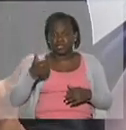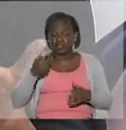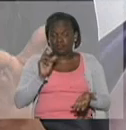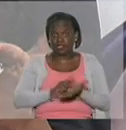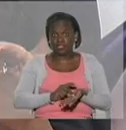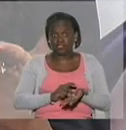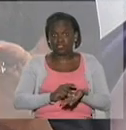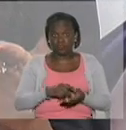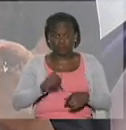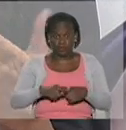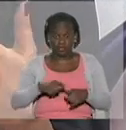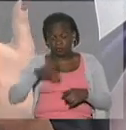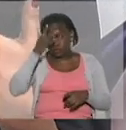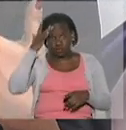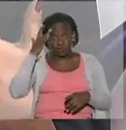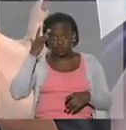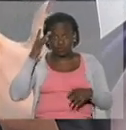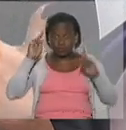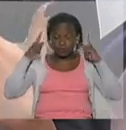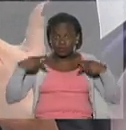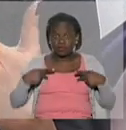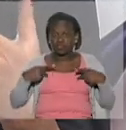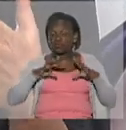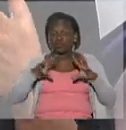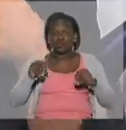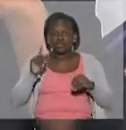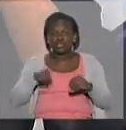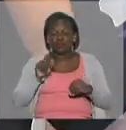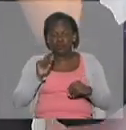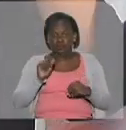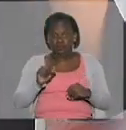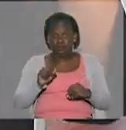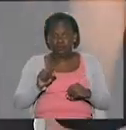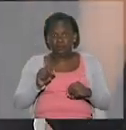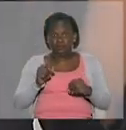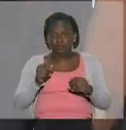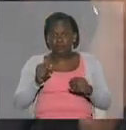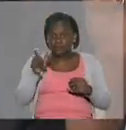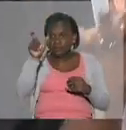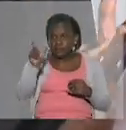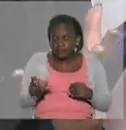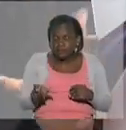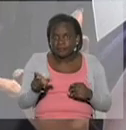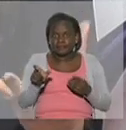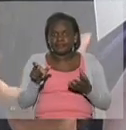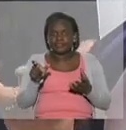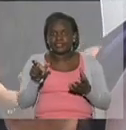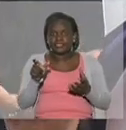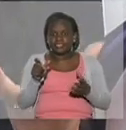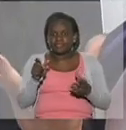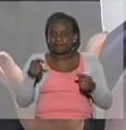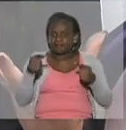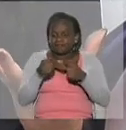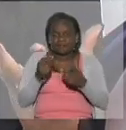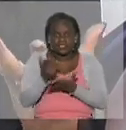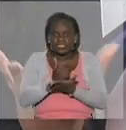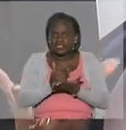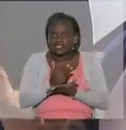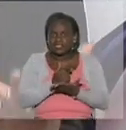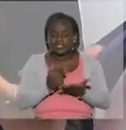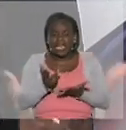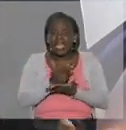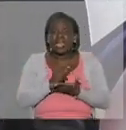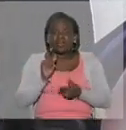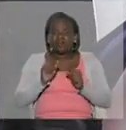o primeiro, na verdade, né? Porque o homem nada mais é do que esse ser que é a pura arte.